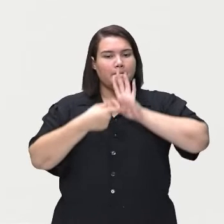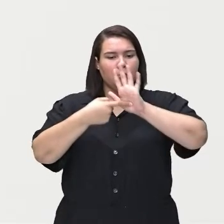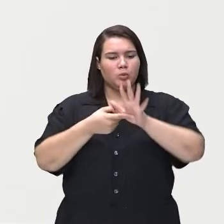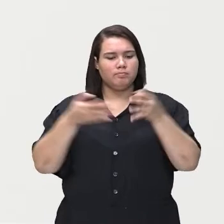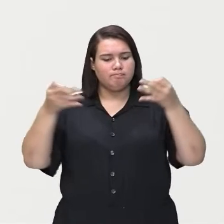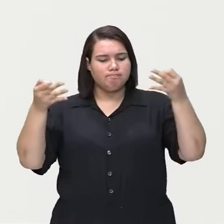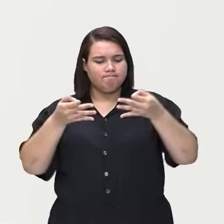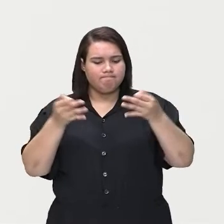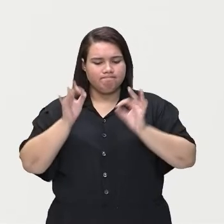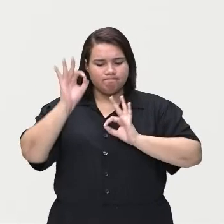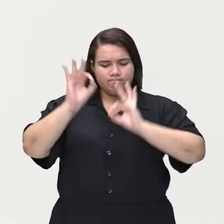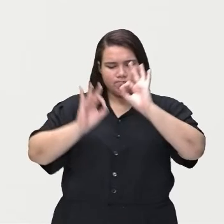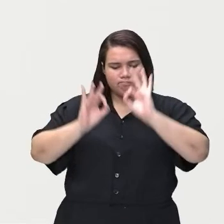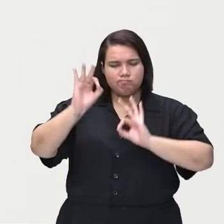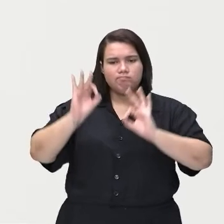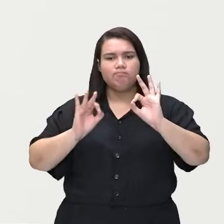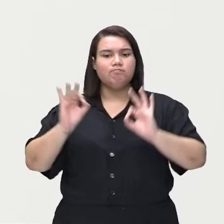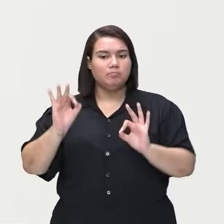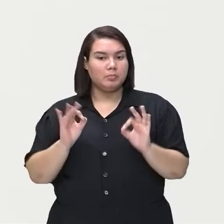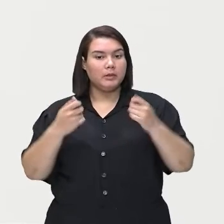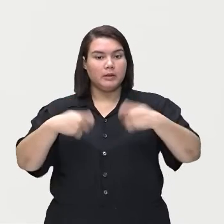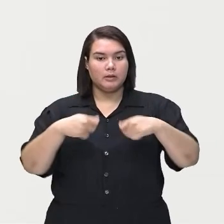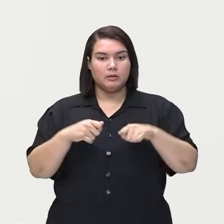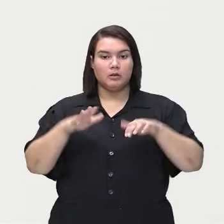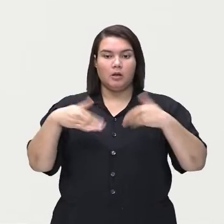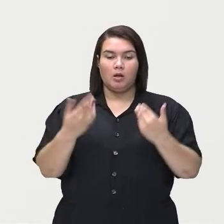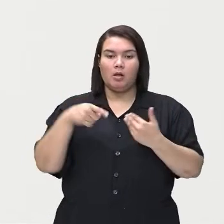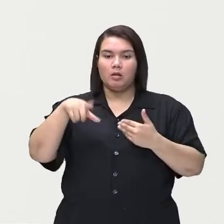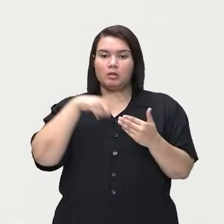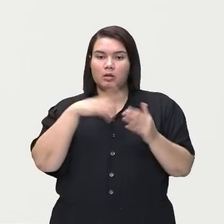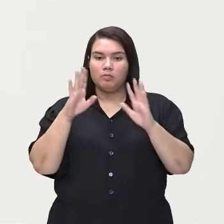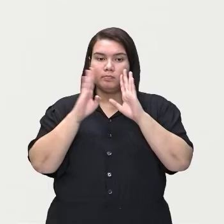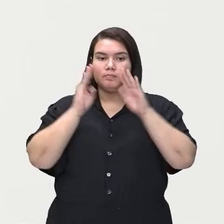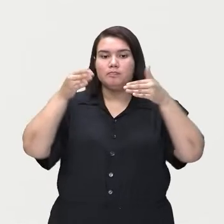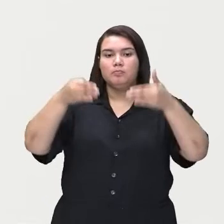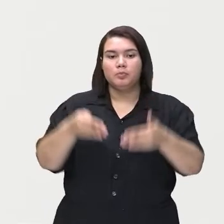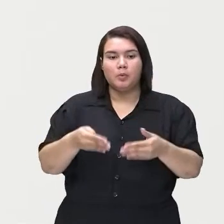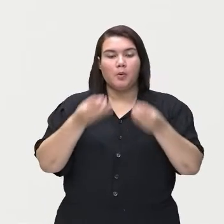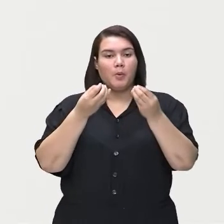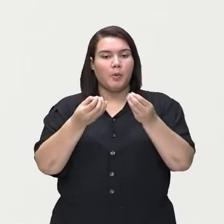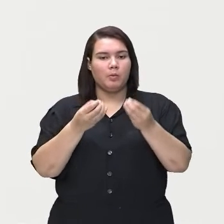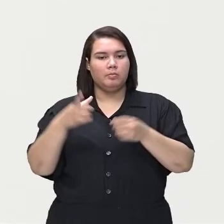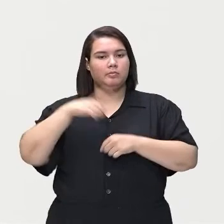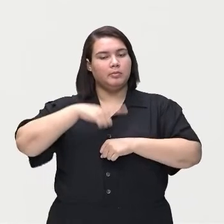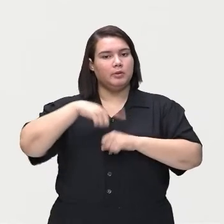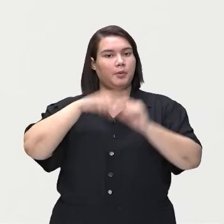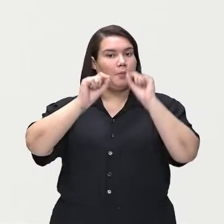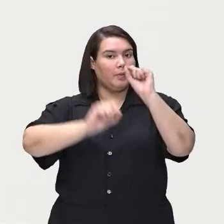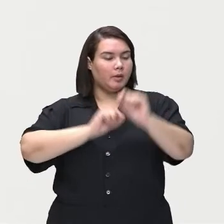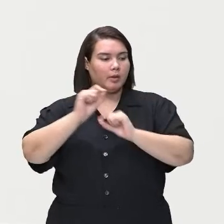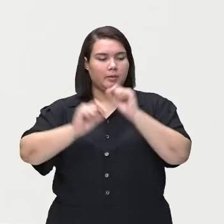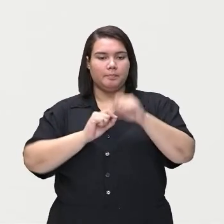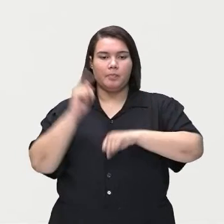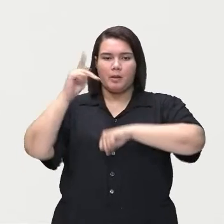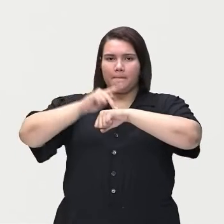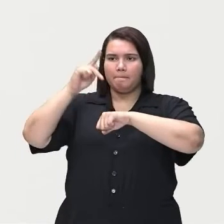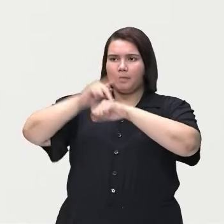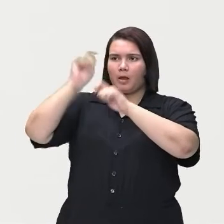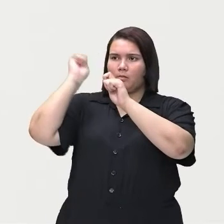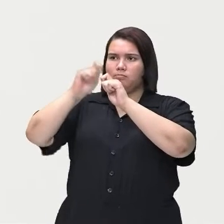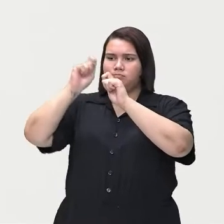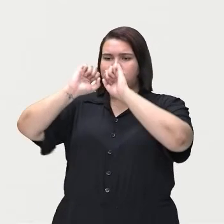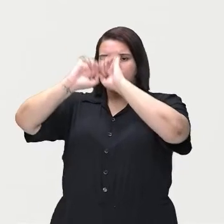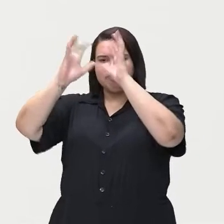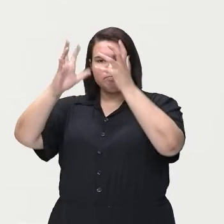proporção, perfeição, e essa propriedade foi especialmente apreciada nas esculturas e